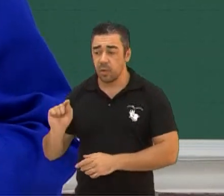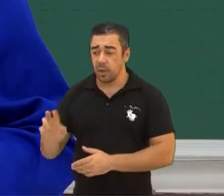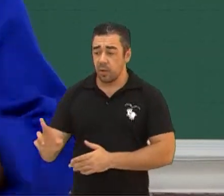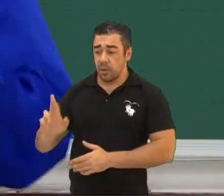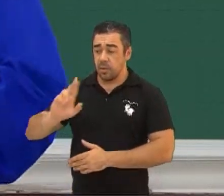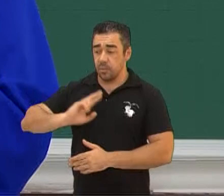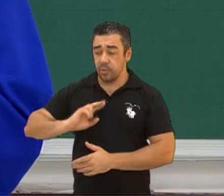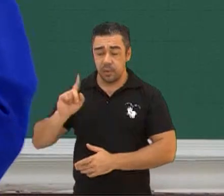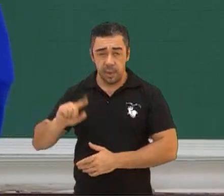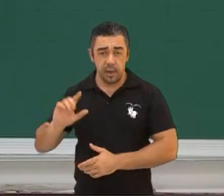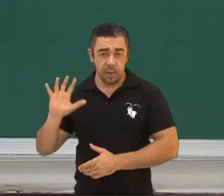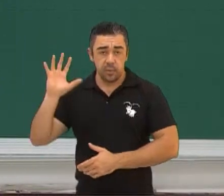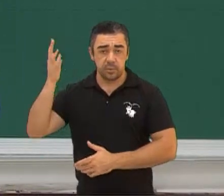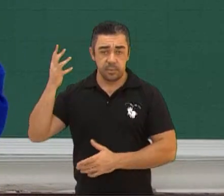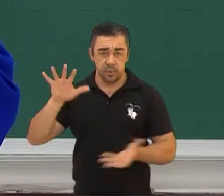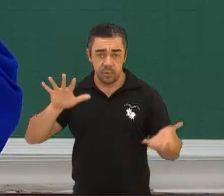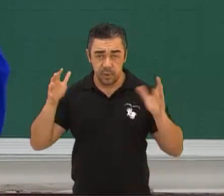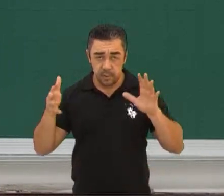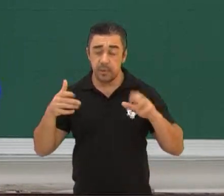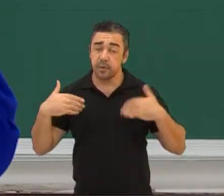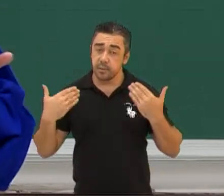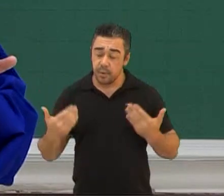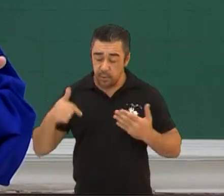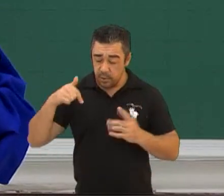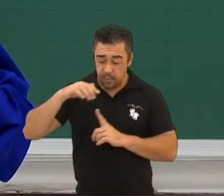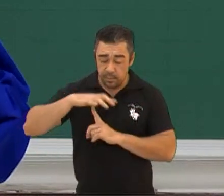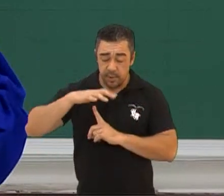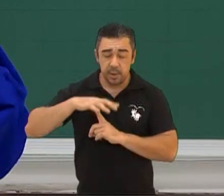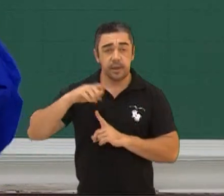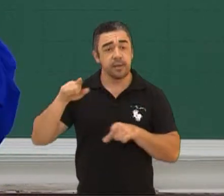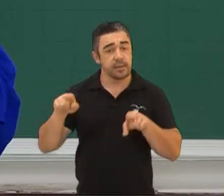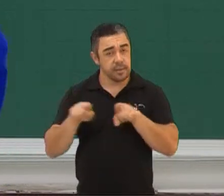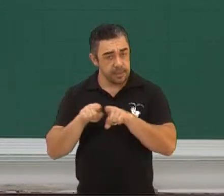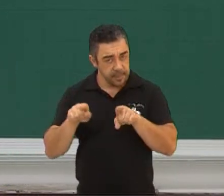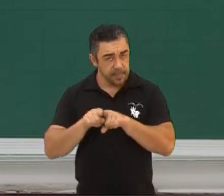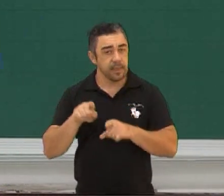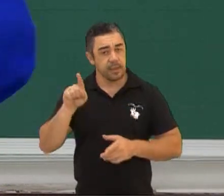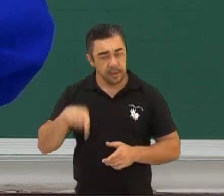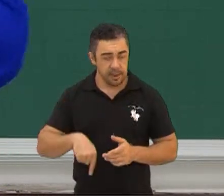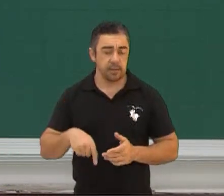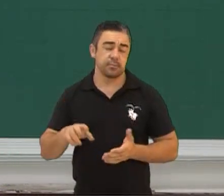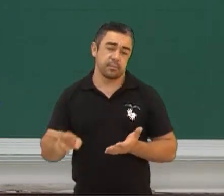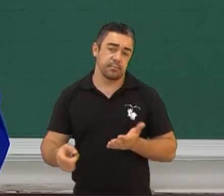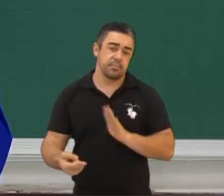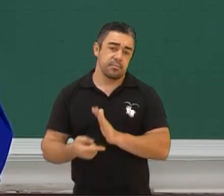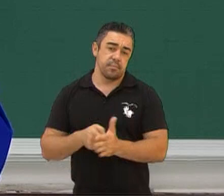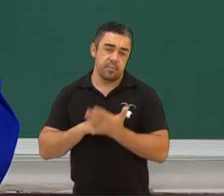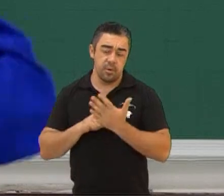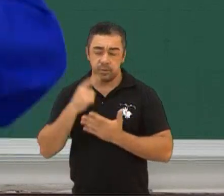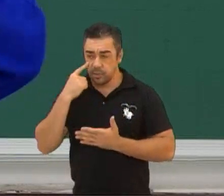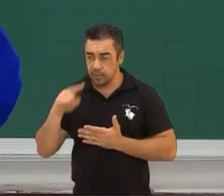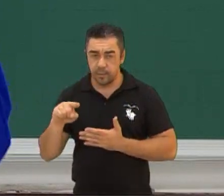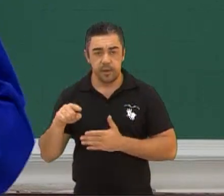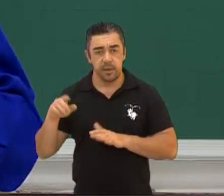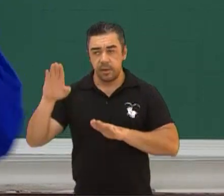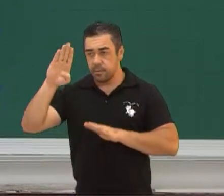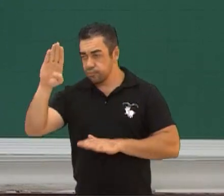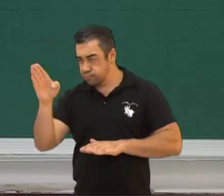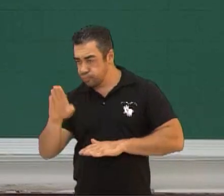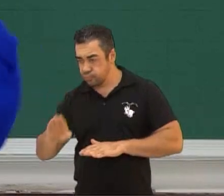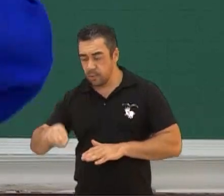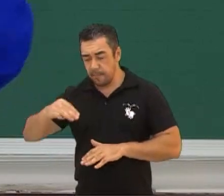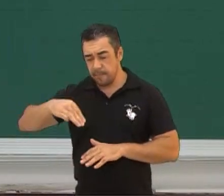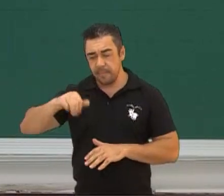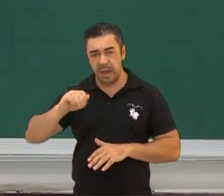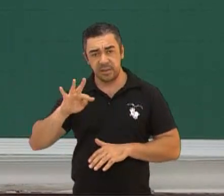dessas condições. Então, a vegetação paranaense também é reflexo disso. A gente olha a nossa Mata Atlântica com características